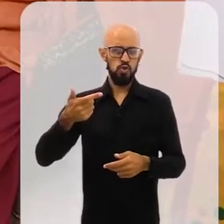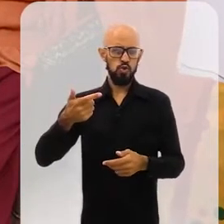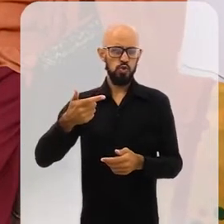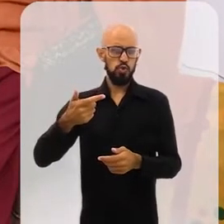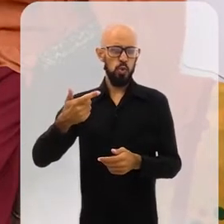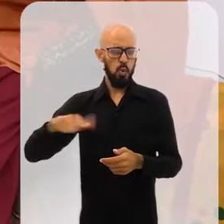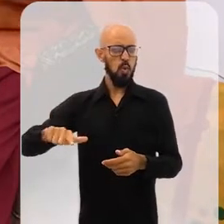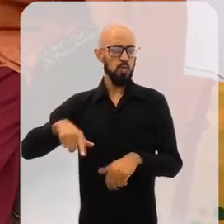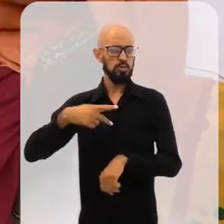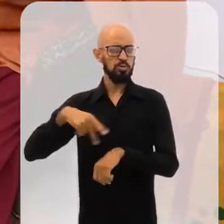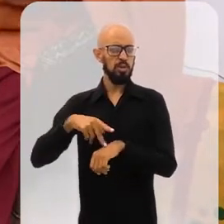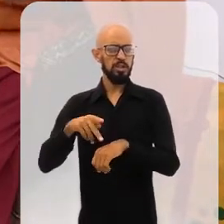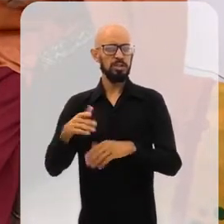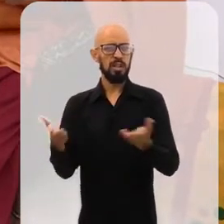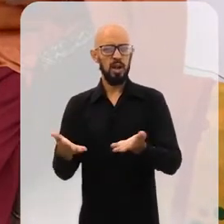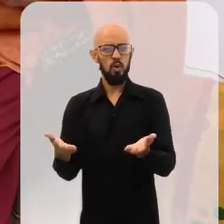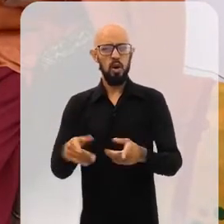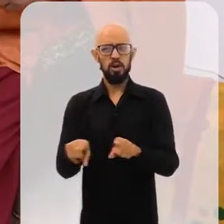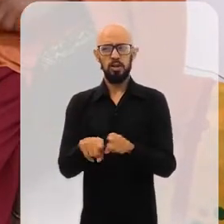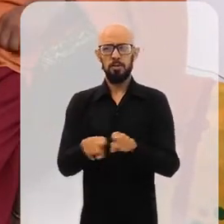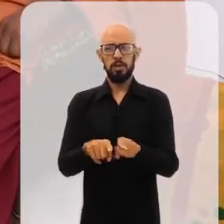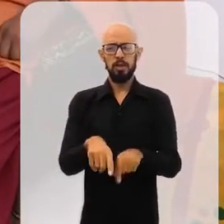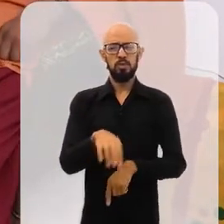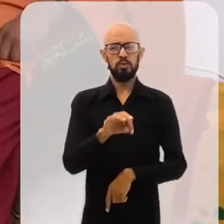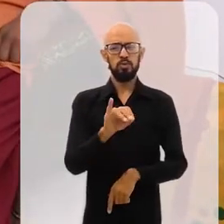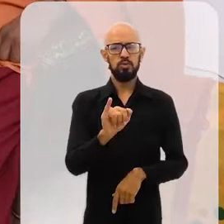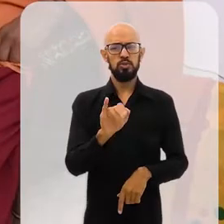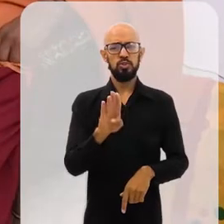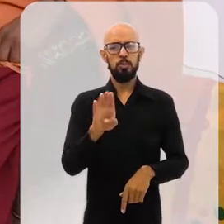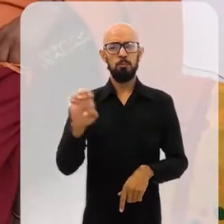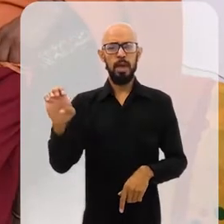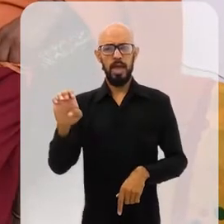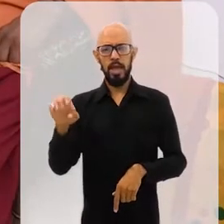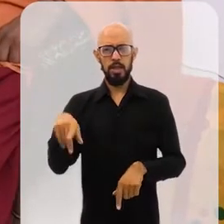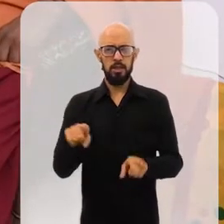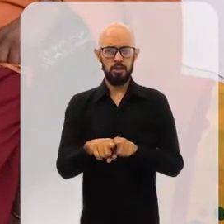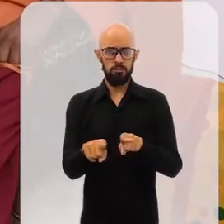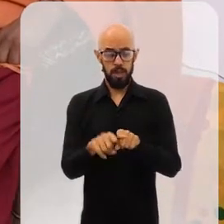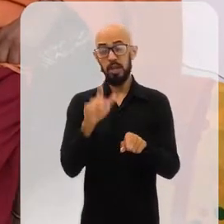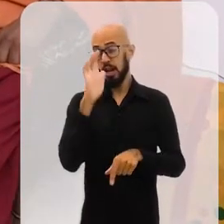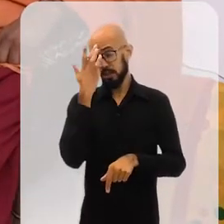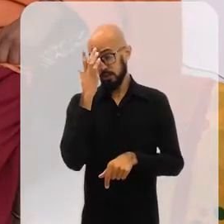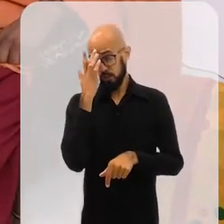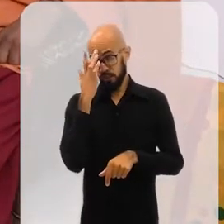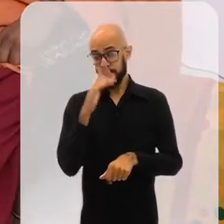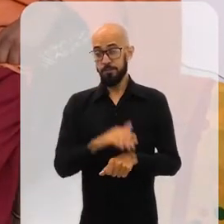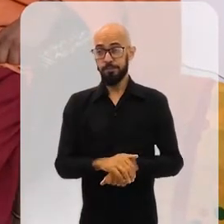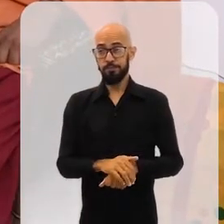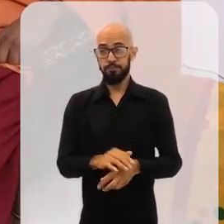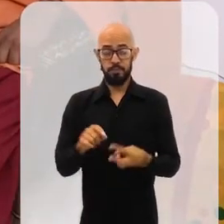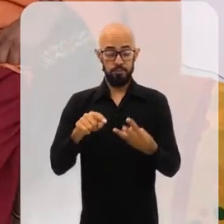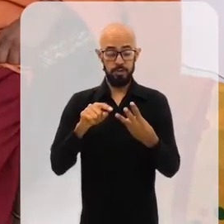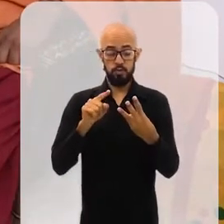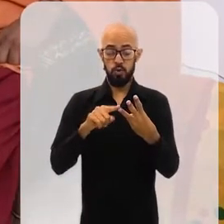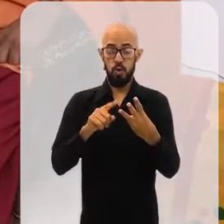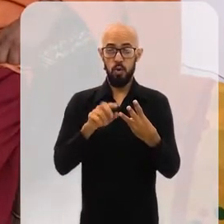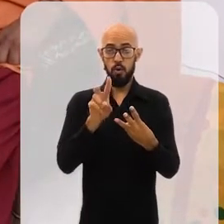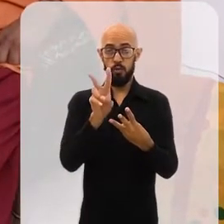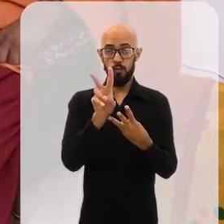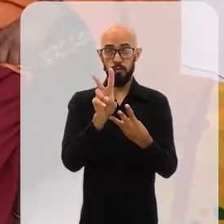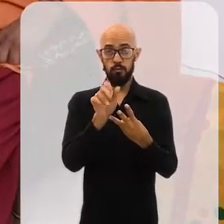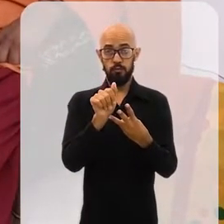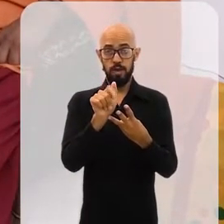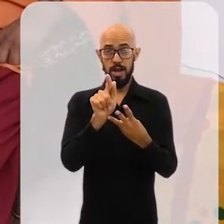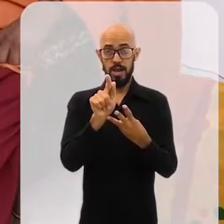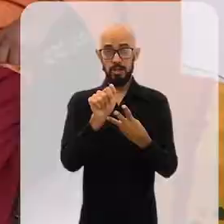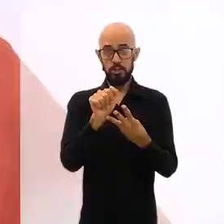e algumas partes, agora que os tibetanos, algumas partes na Índia. Tá? Agora, o Vajrayana é um